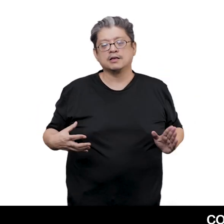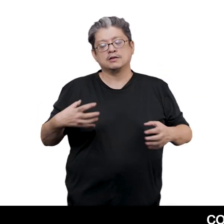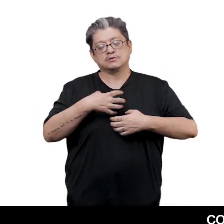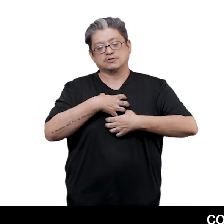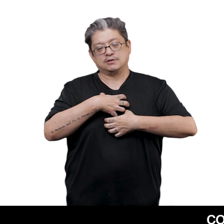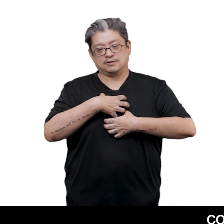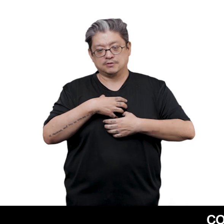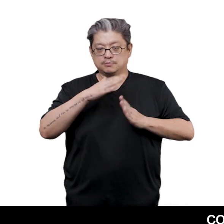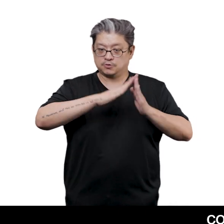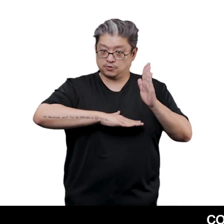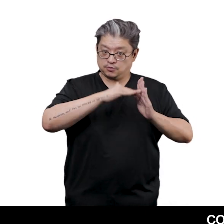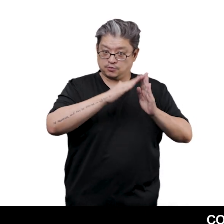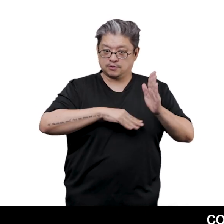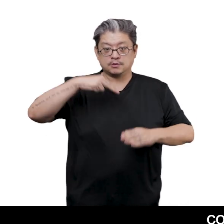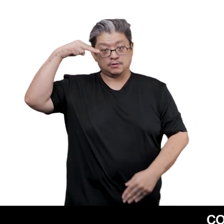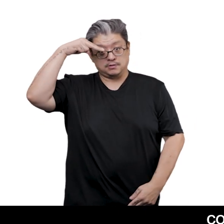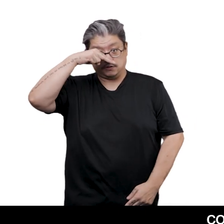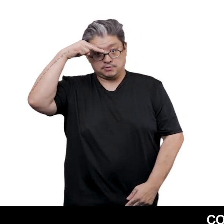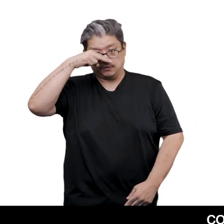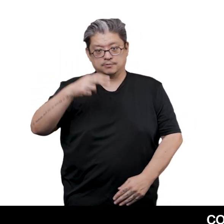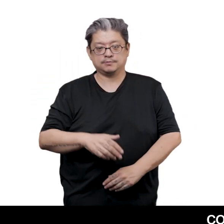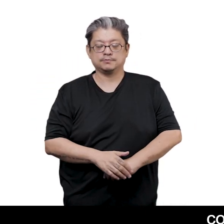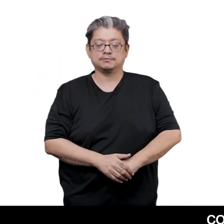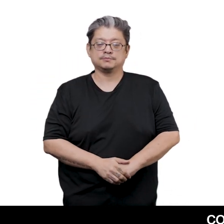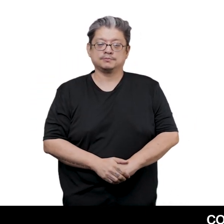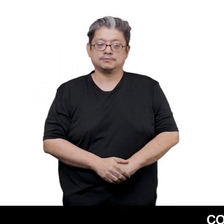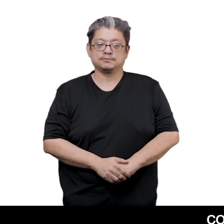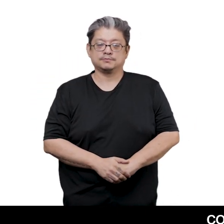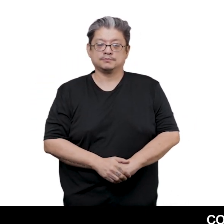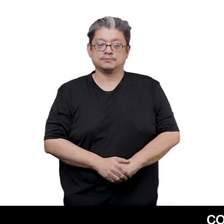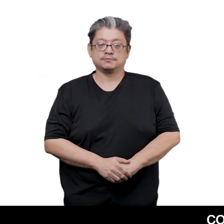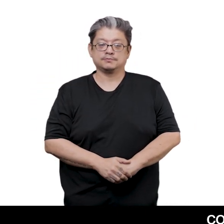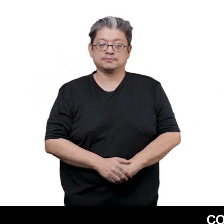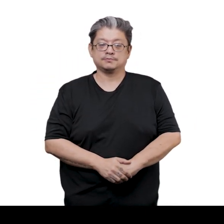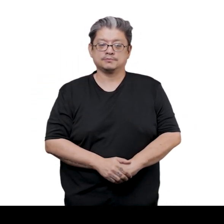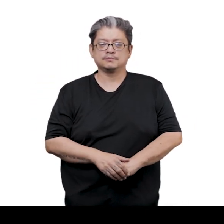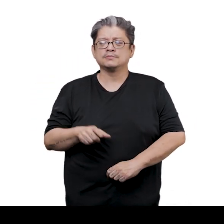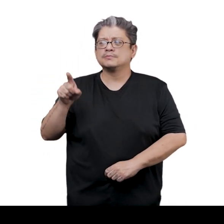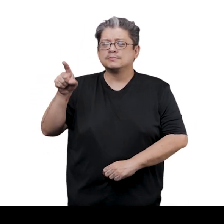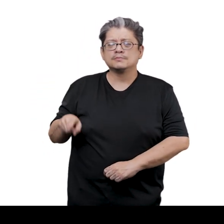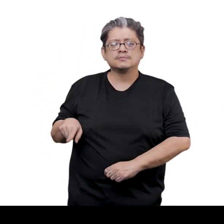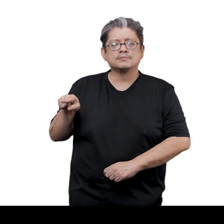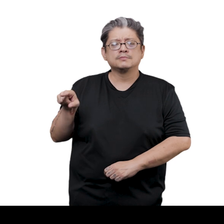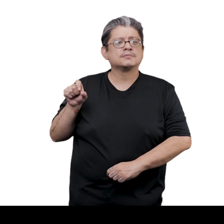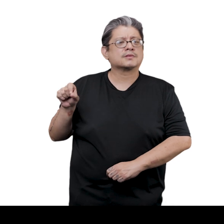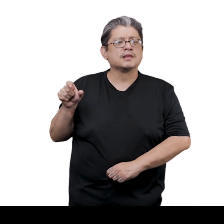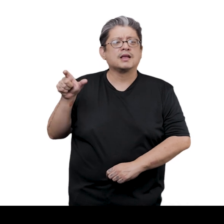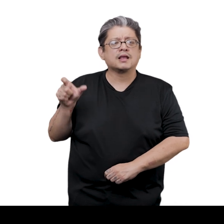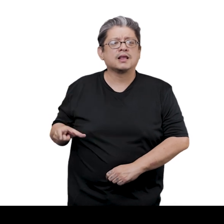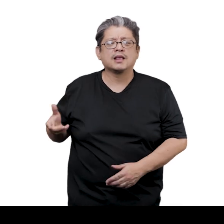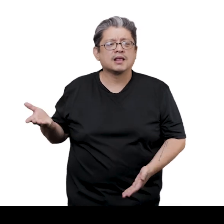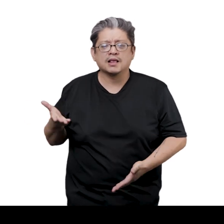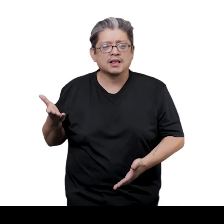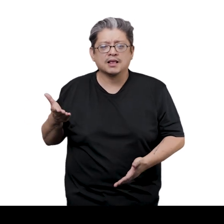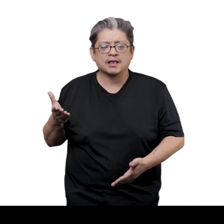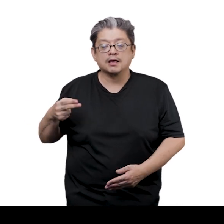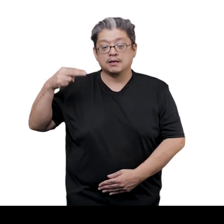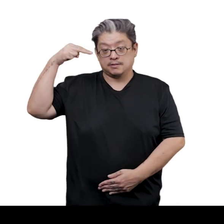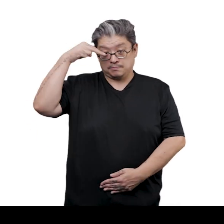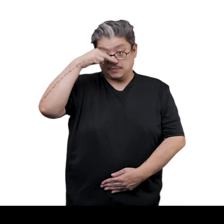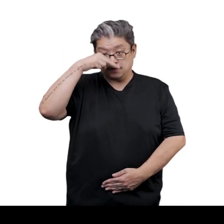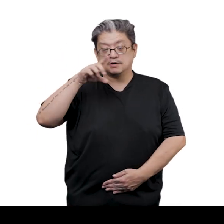Pietro Maria Bardi, 1900 a 1999, diretor fundador do MASP.